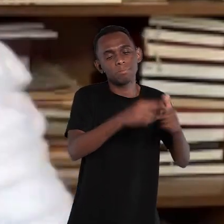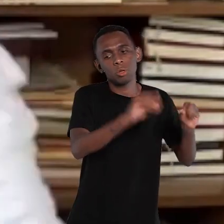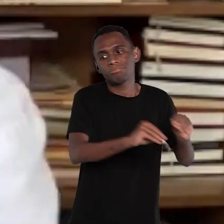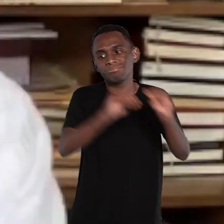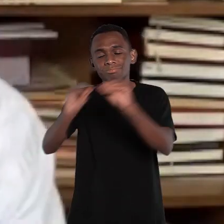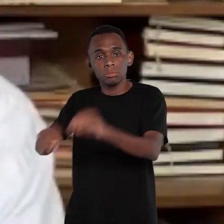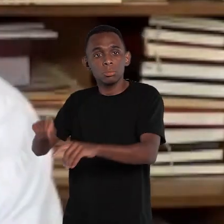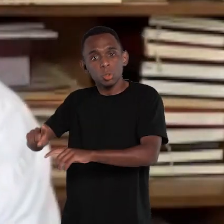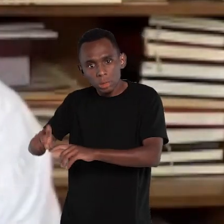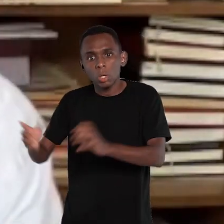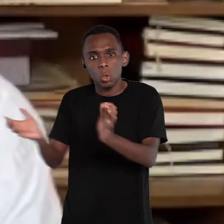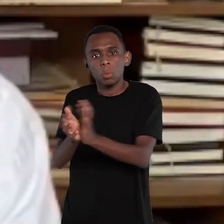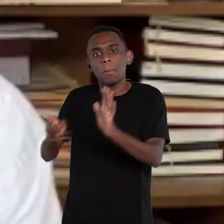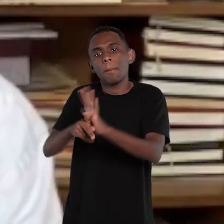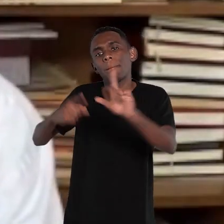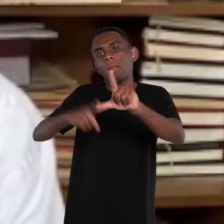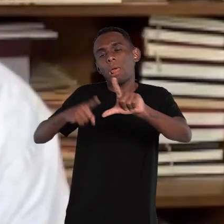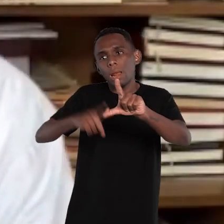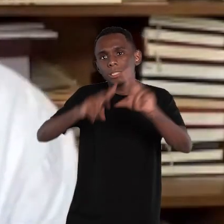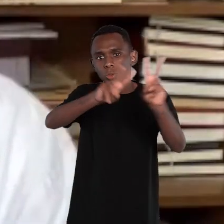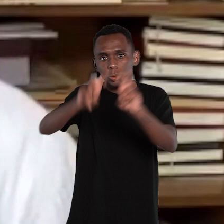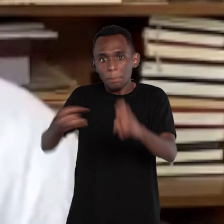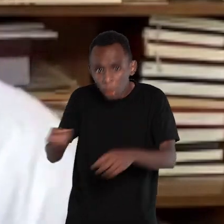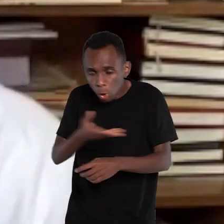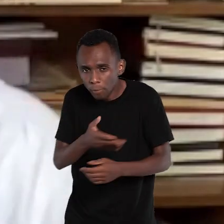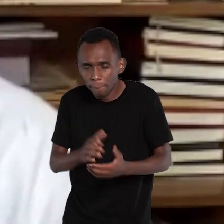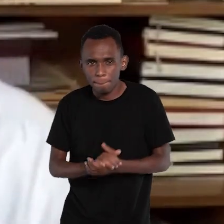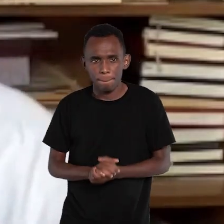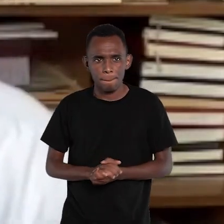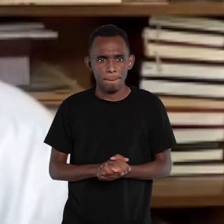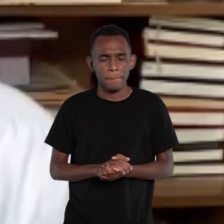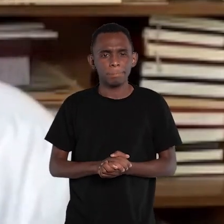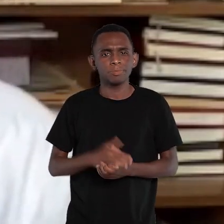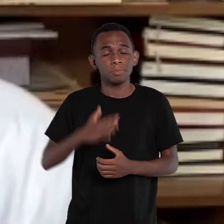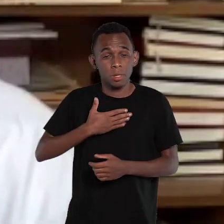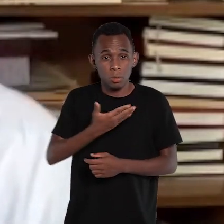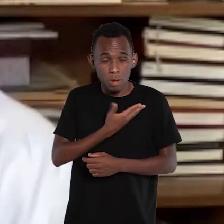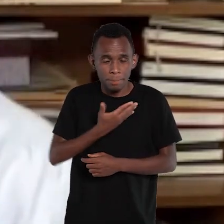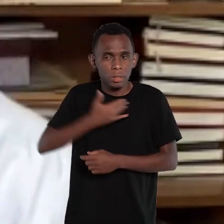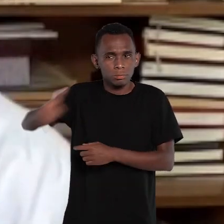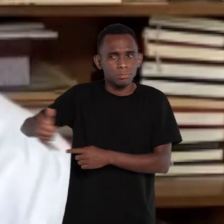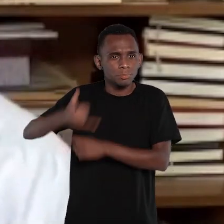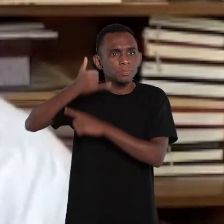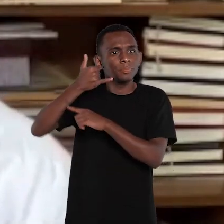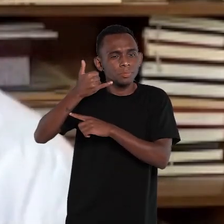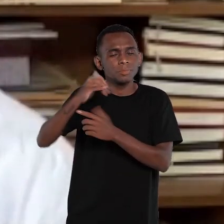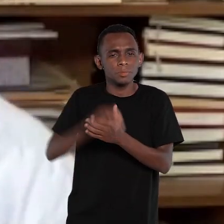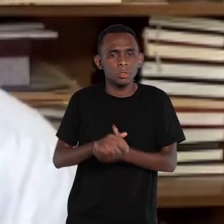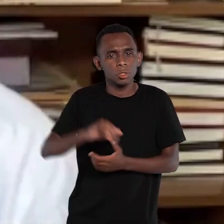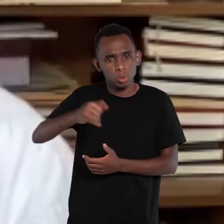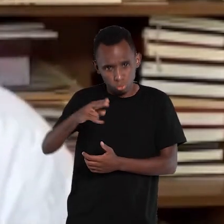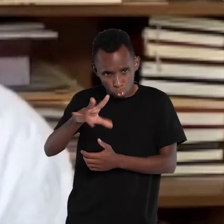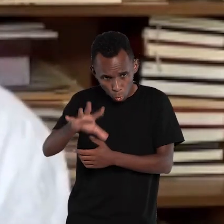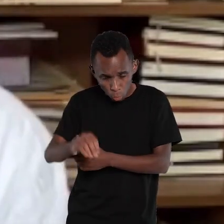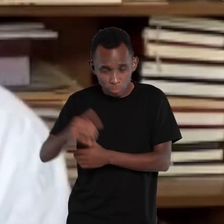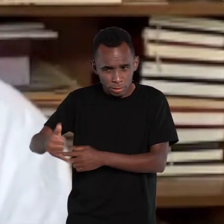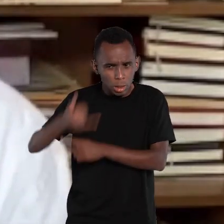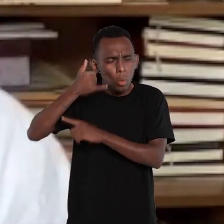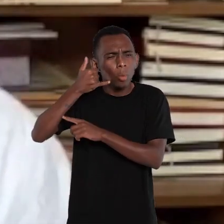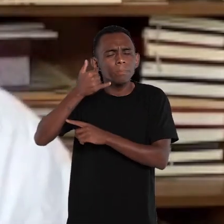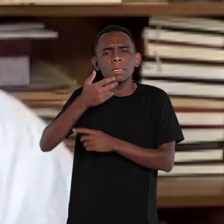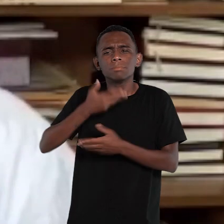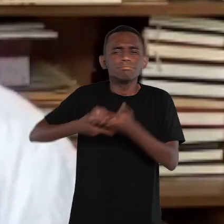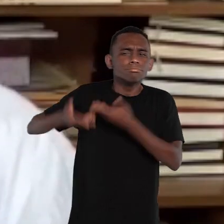eu então fui para a Companhia das Letras com esse título. Rubem Fonseca me ligou meu querido amigo e saudoso Rubem Fonseca,